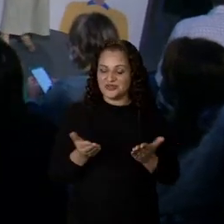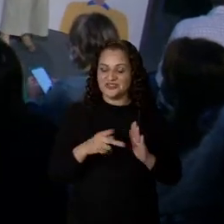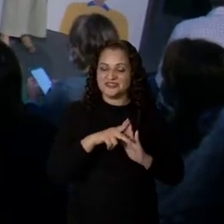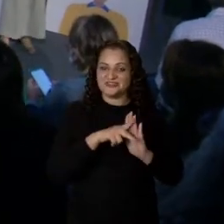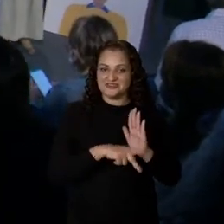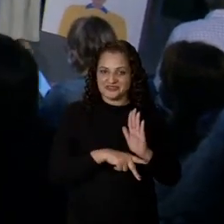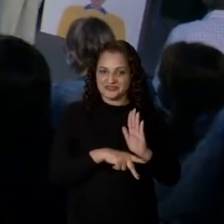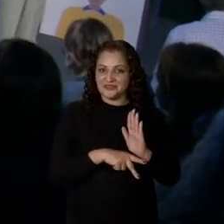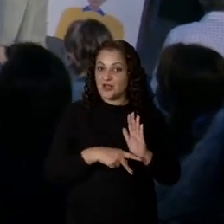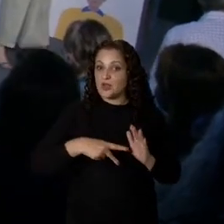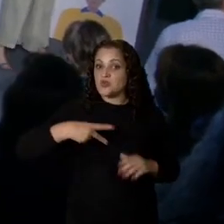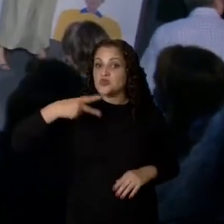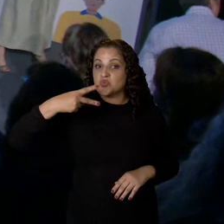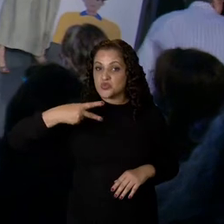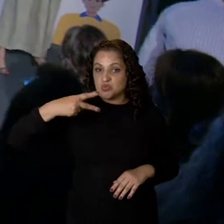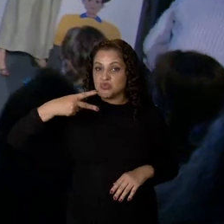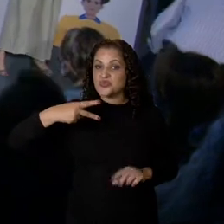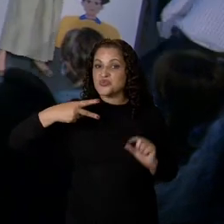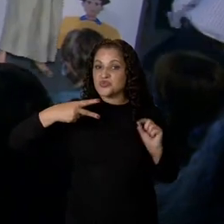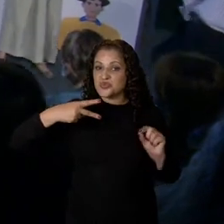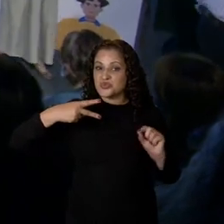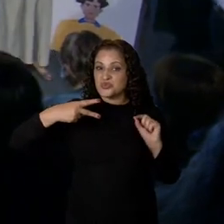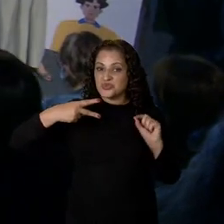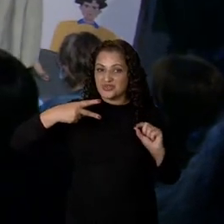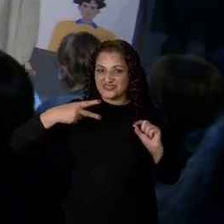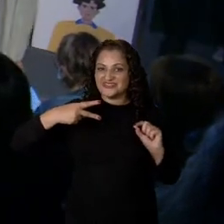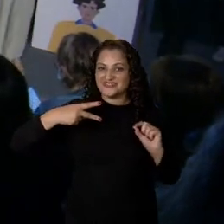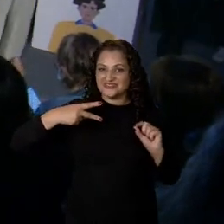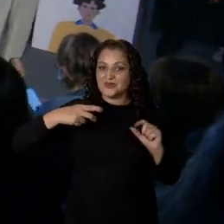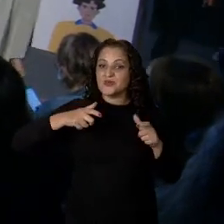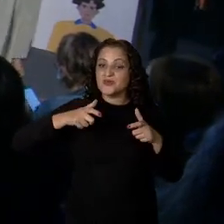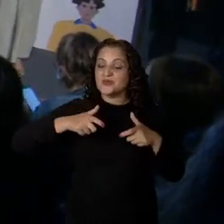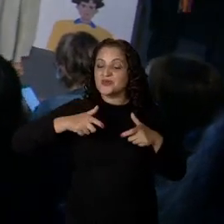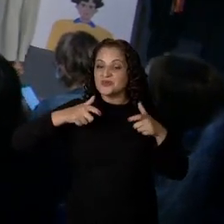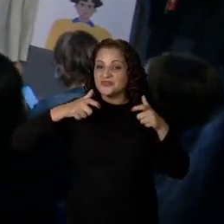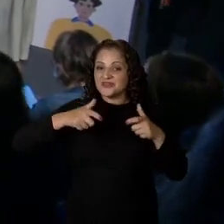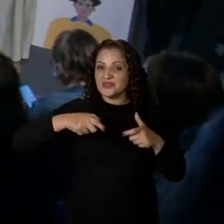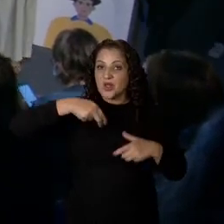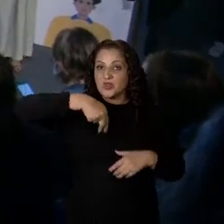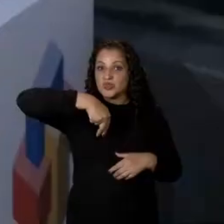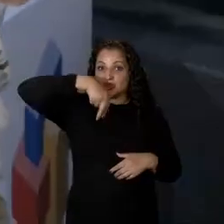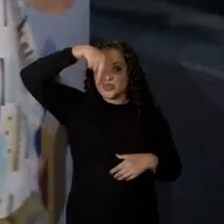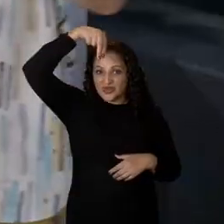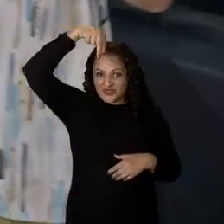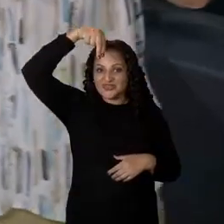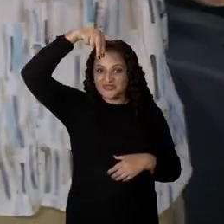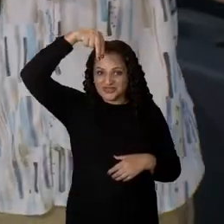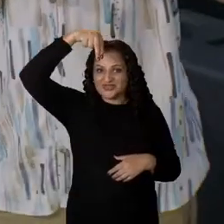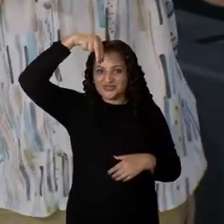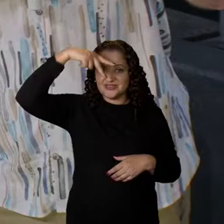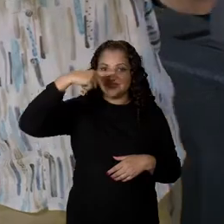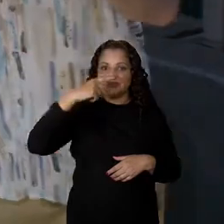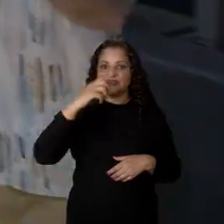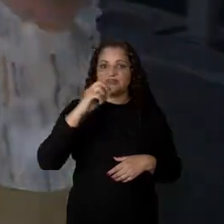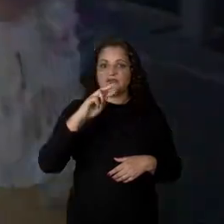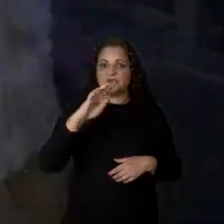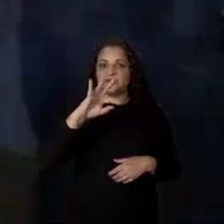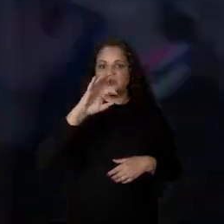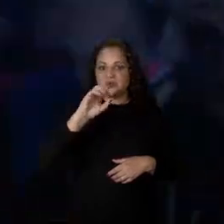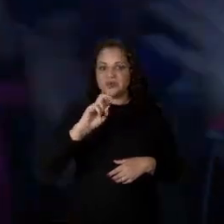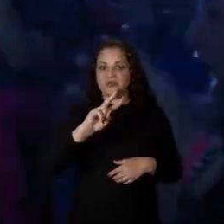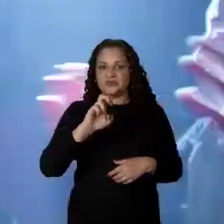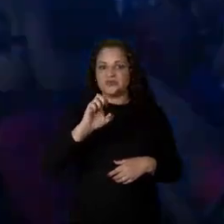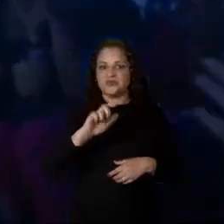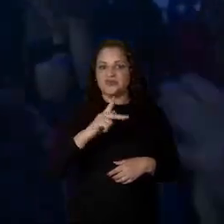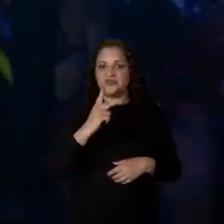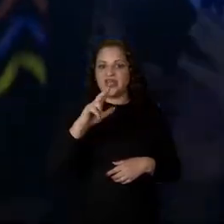projeto que ficou em segundo lugar é da região Norte, direto de Porto Velho, Rondônia, a